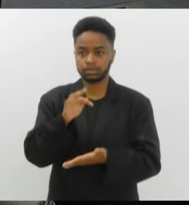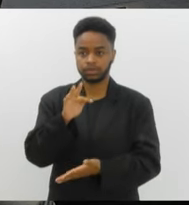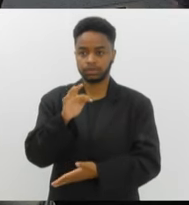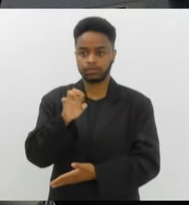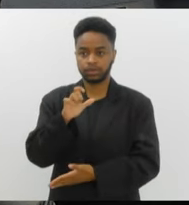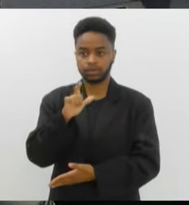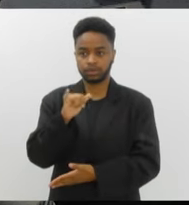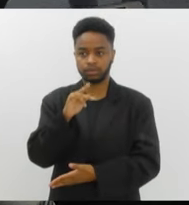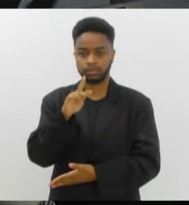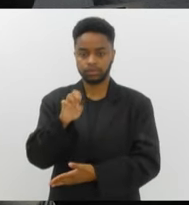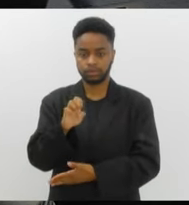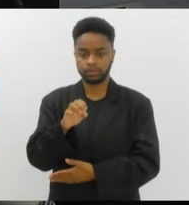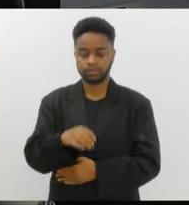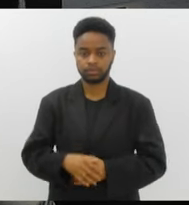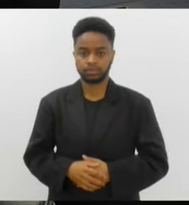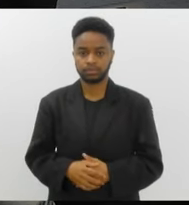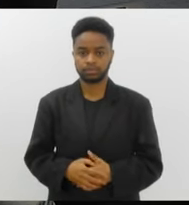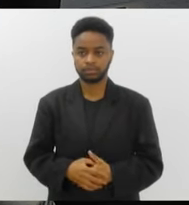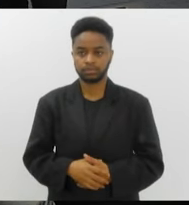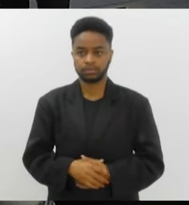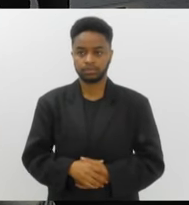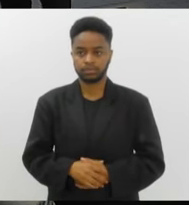Poubel.